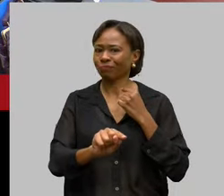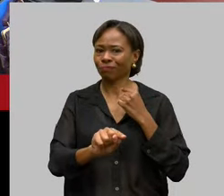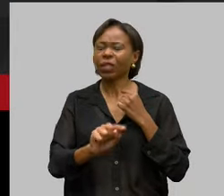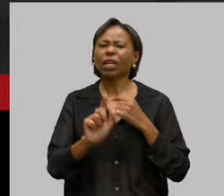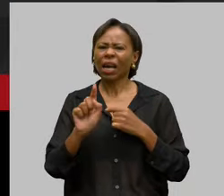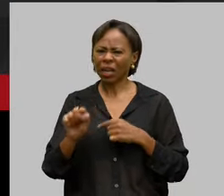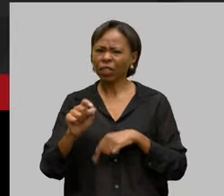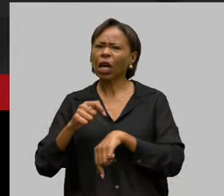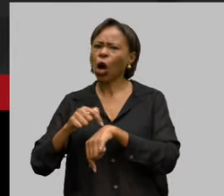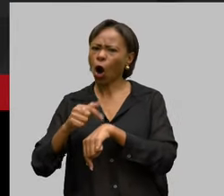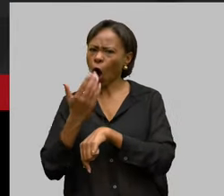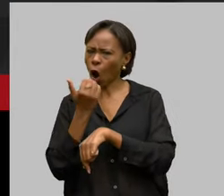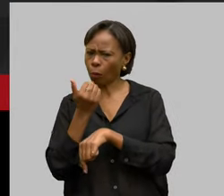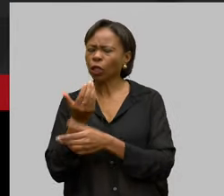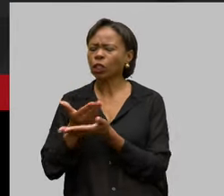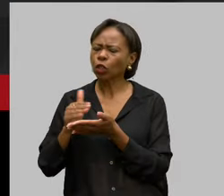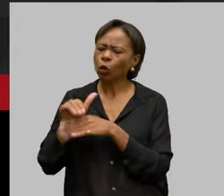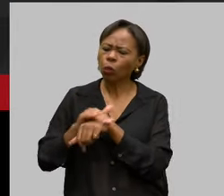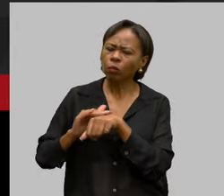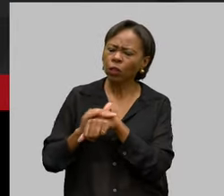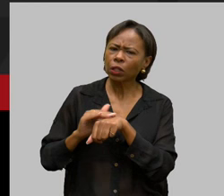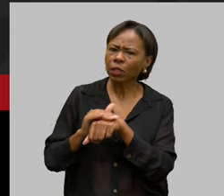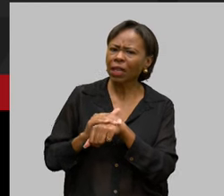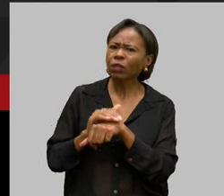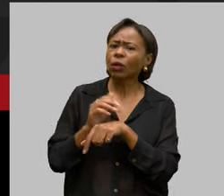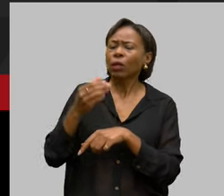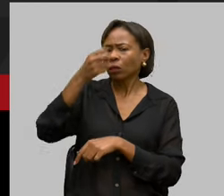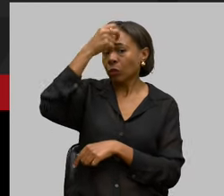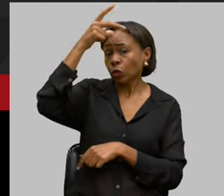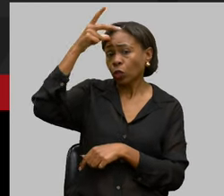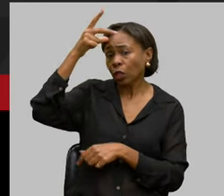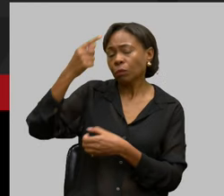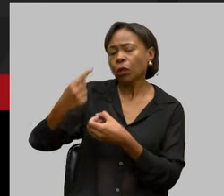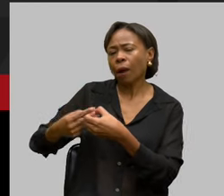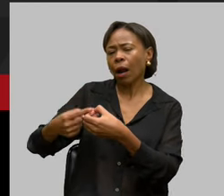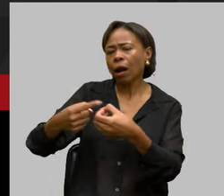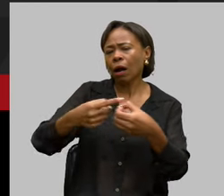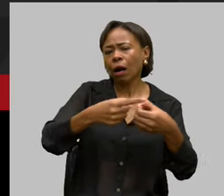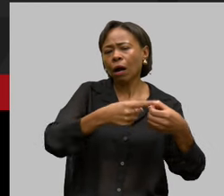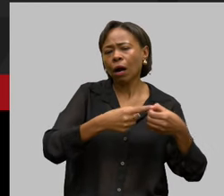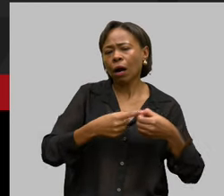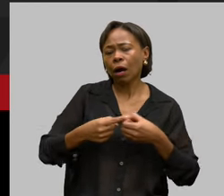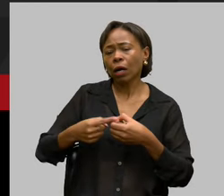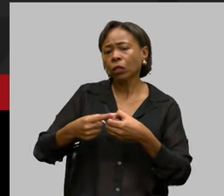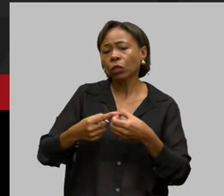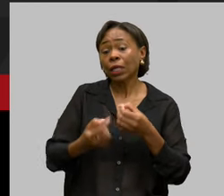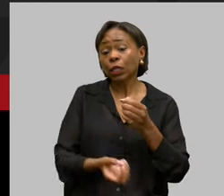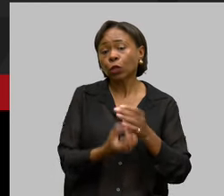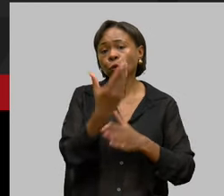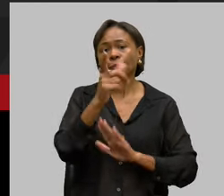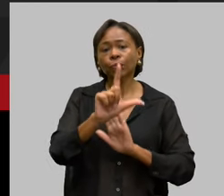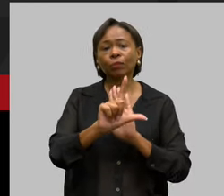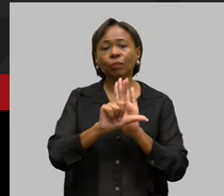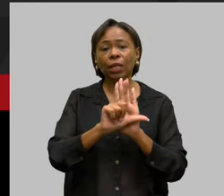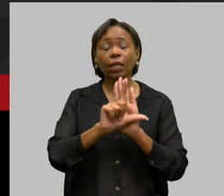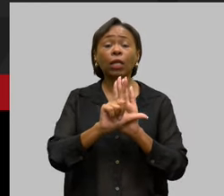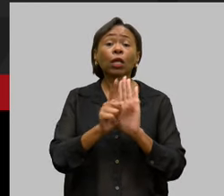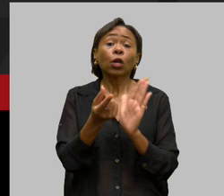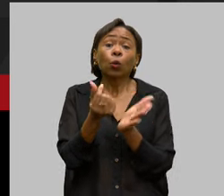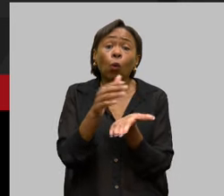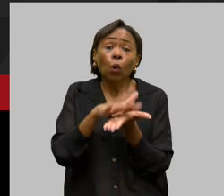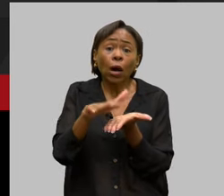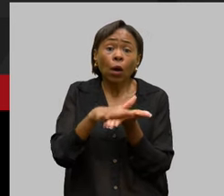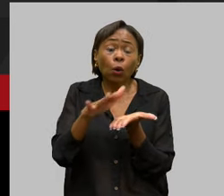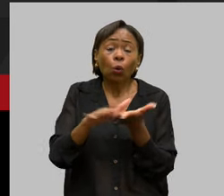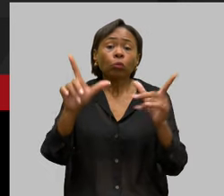almoço quantos exemplos nós temos de municípios que ao criar a sua própria lei tinha como foco a redução do custo porque sabia que